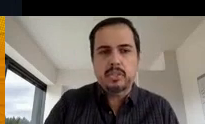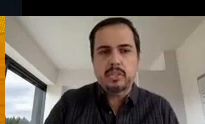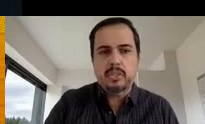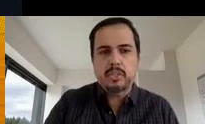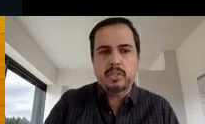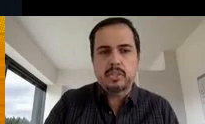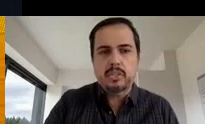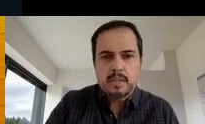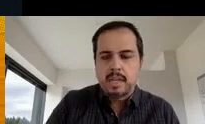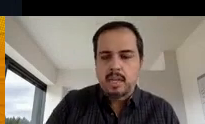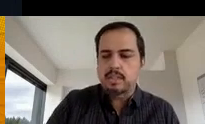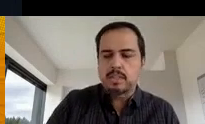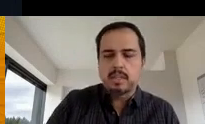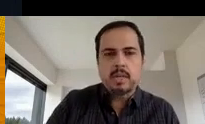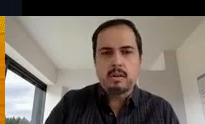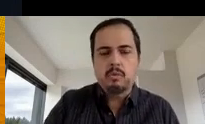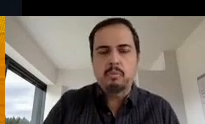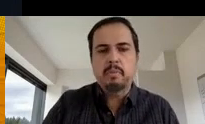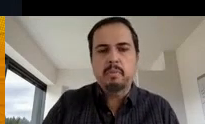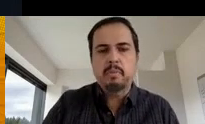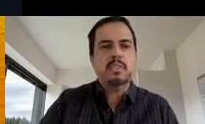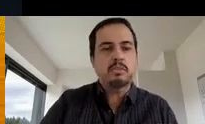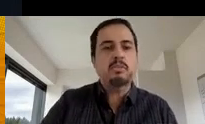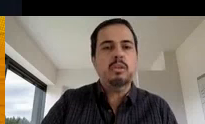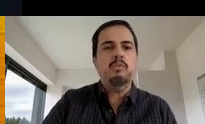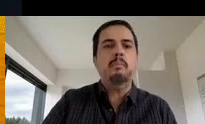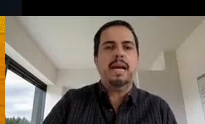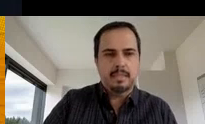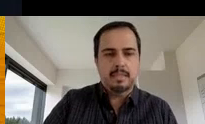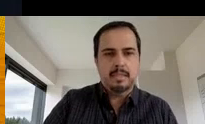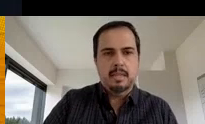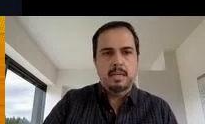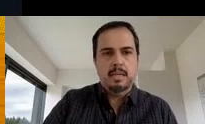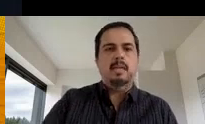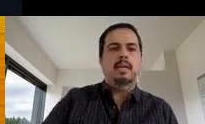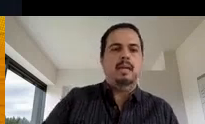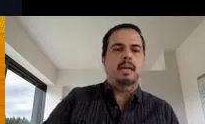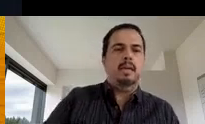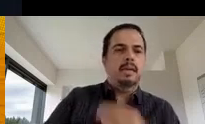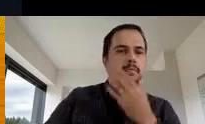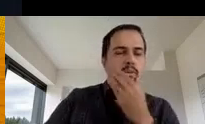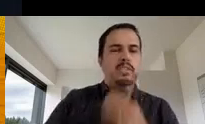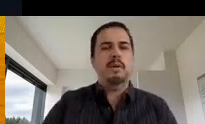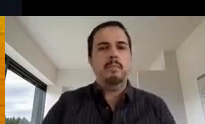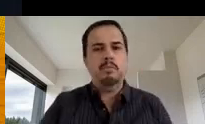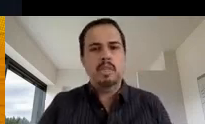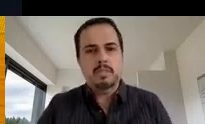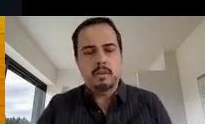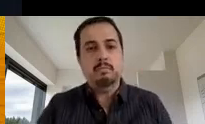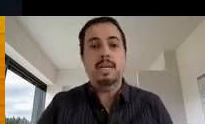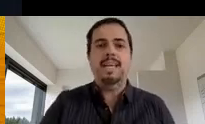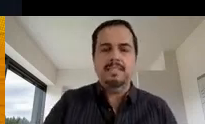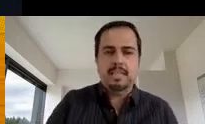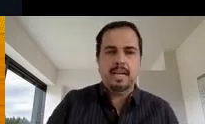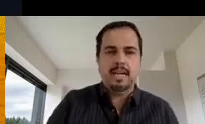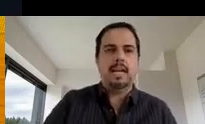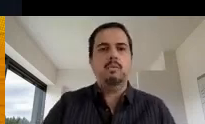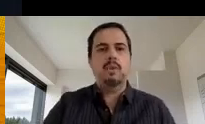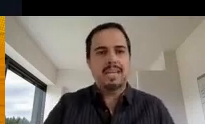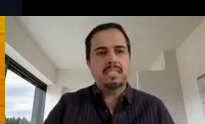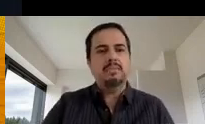essa máquina aqui precisa de manutenção. Eu acho que daqui a um mês ela vai começar a soltar fumaça. Vou chamar a